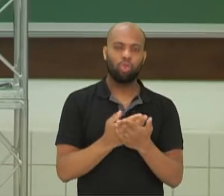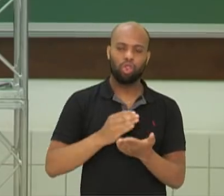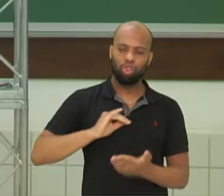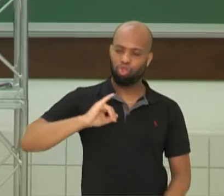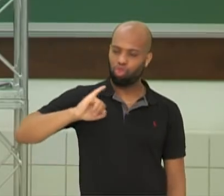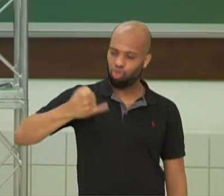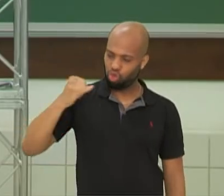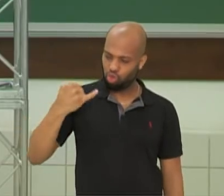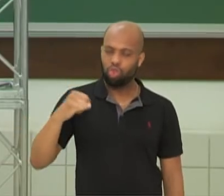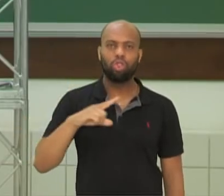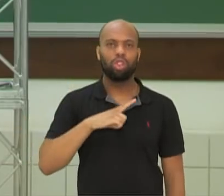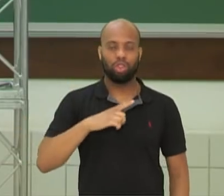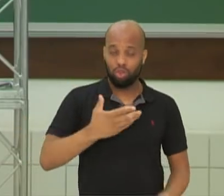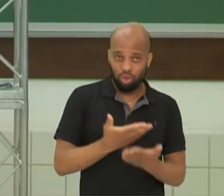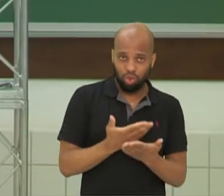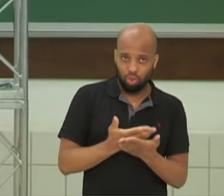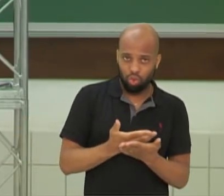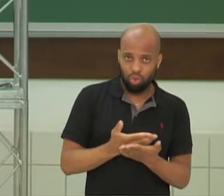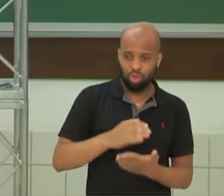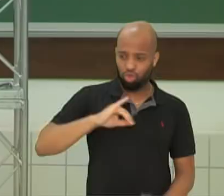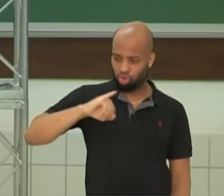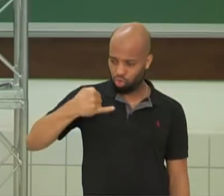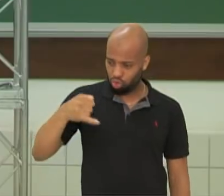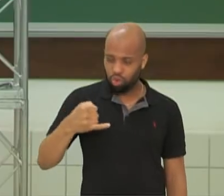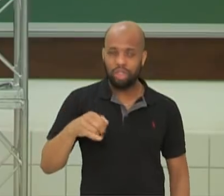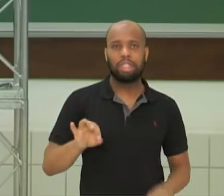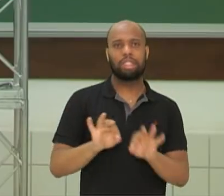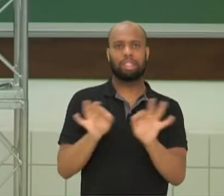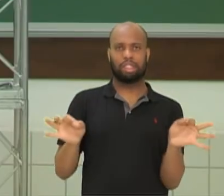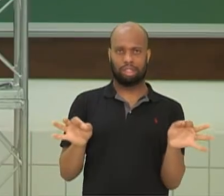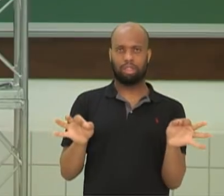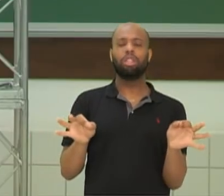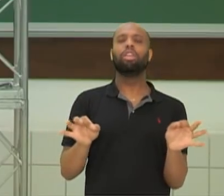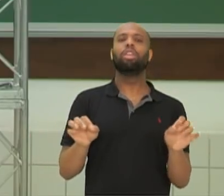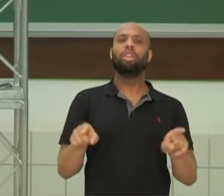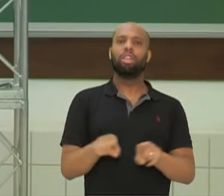juros, né, o juro simples é um juro